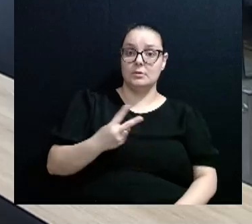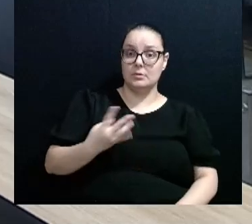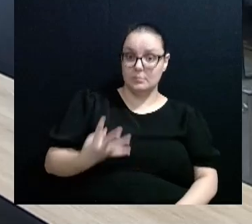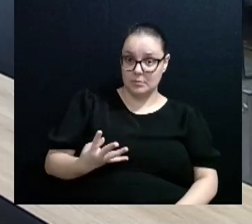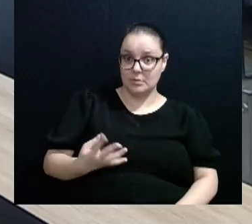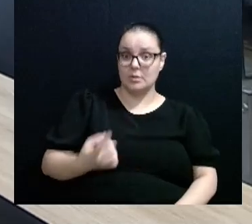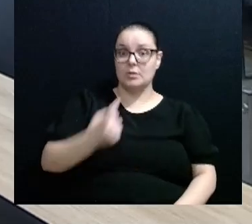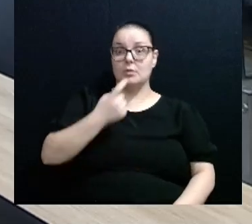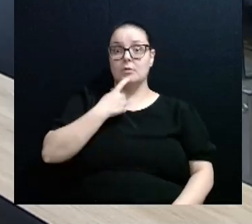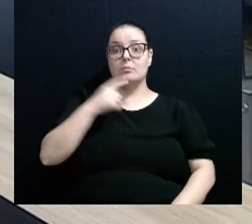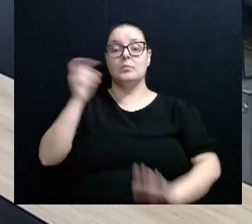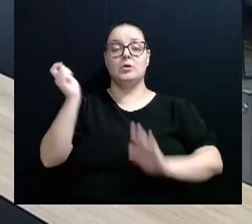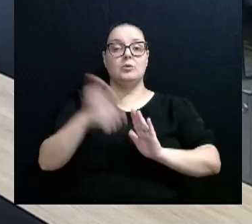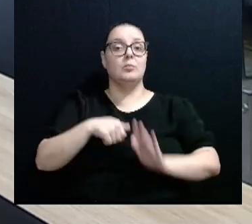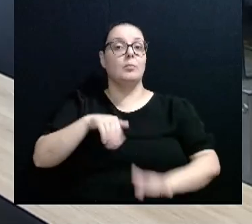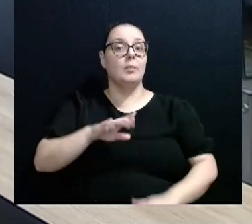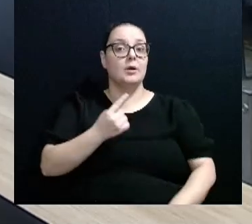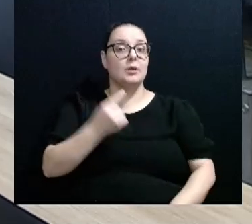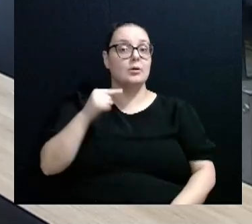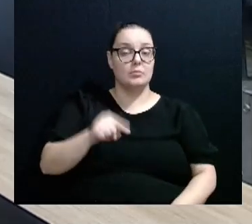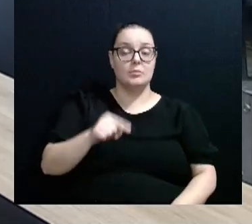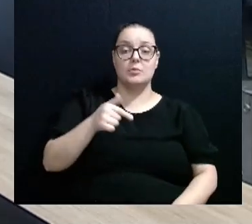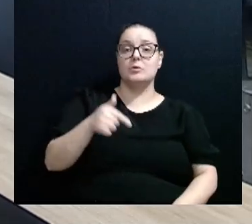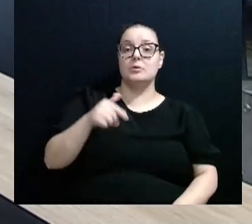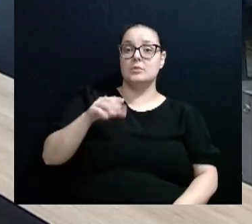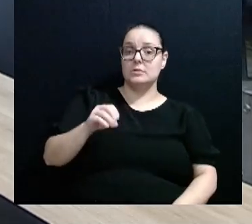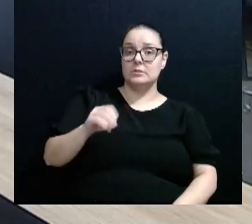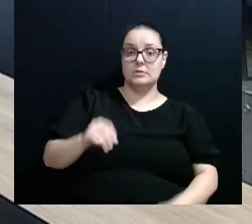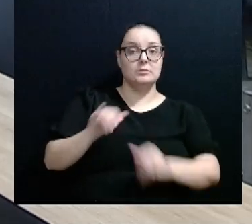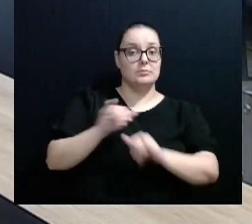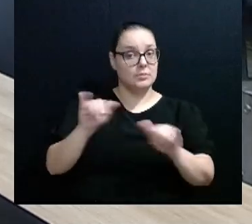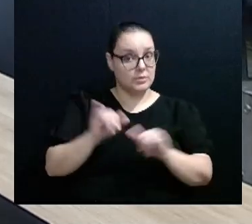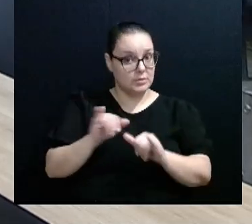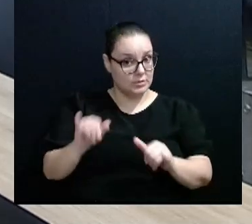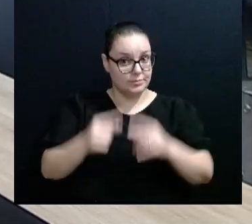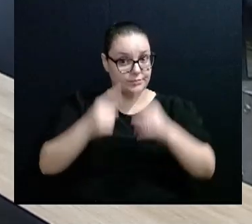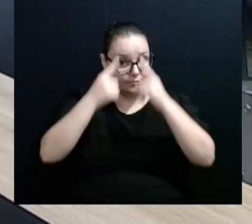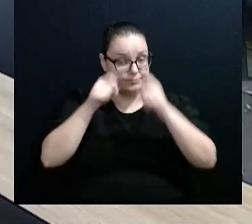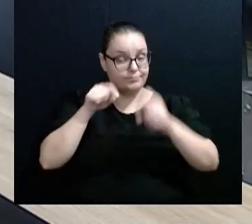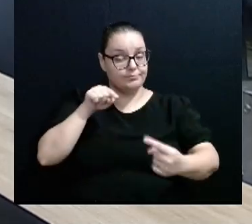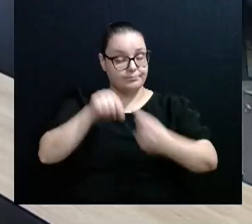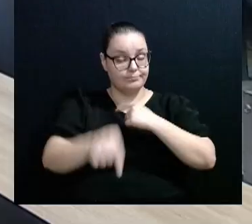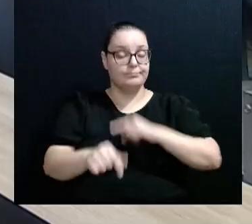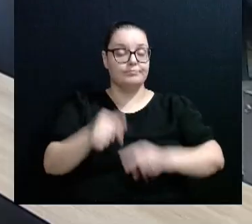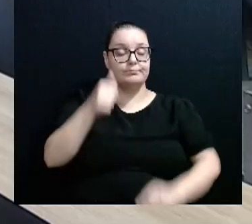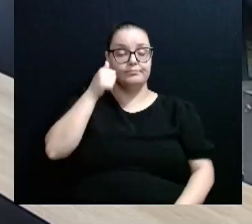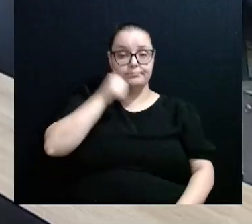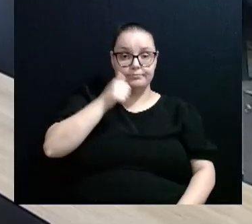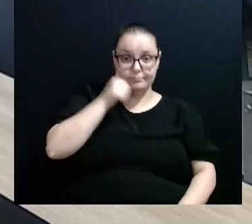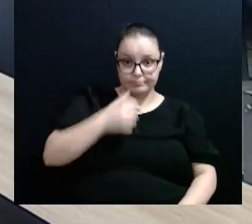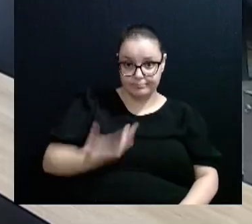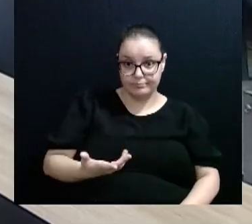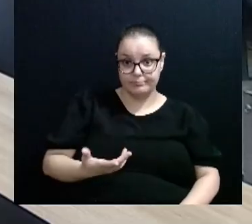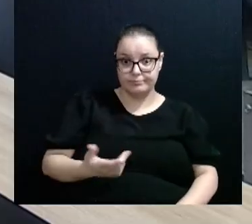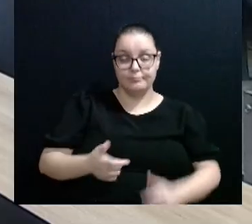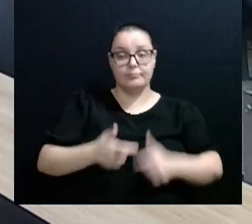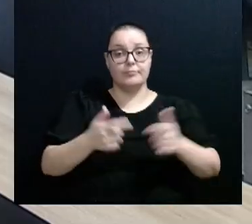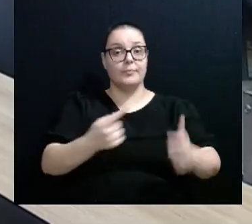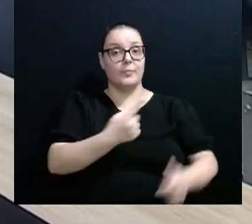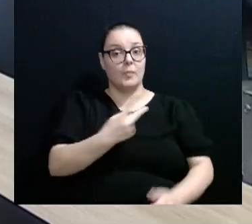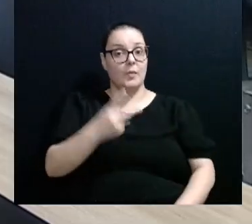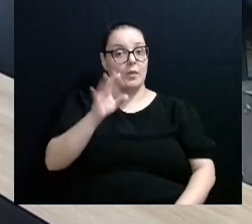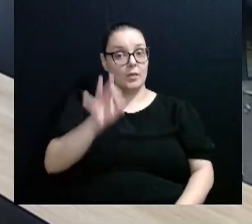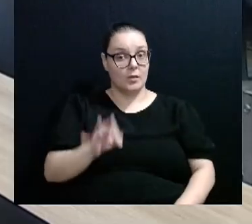registrou mais de 1.700 notificações de violência contra as mulheres, um aumento de 12% em relação